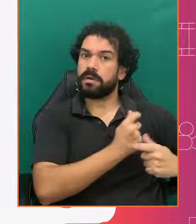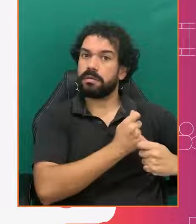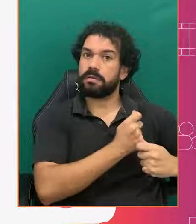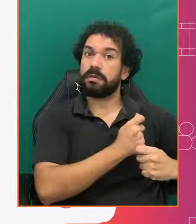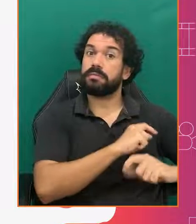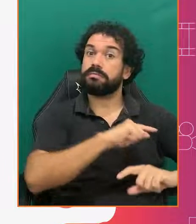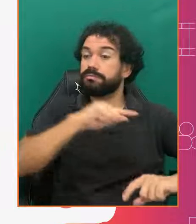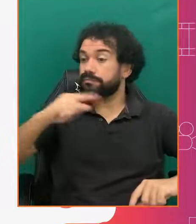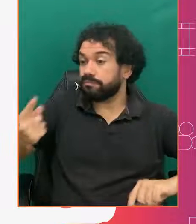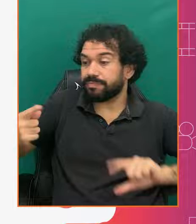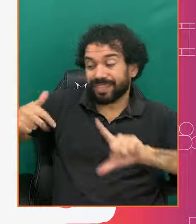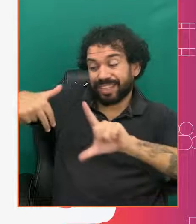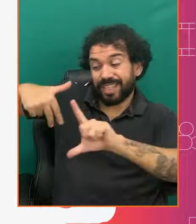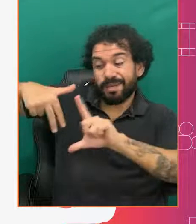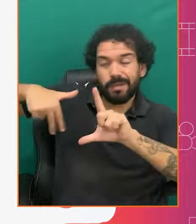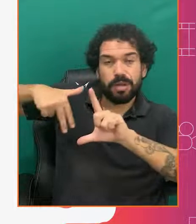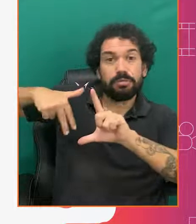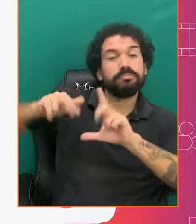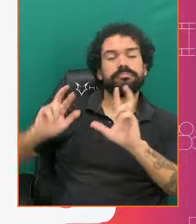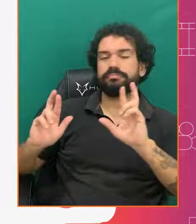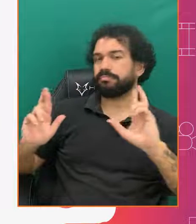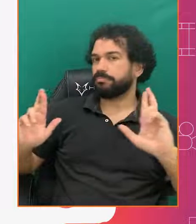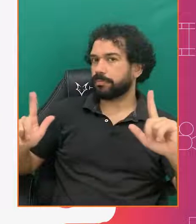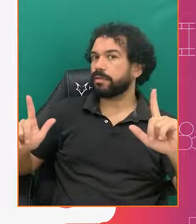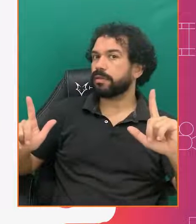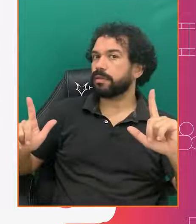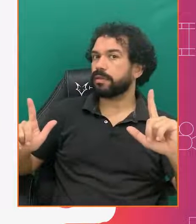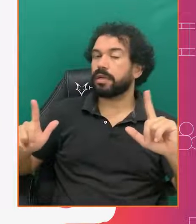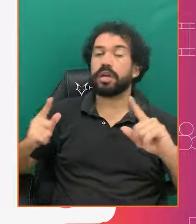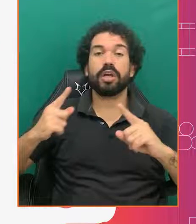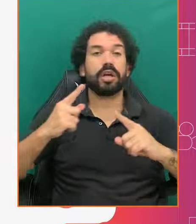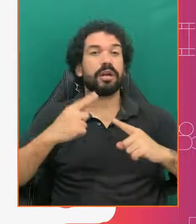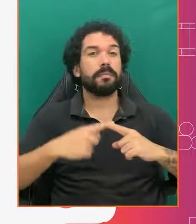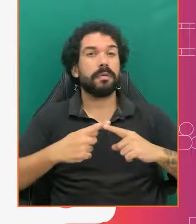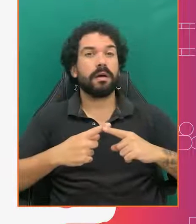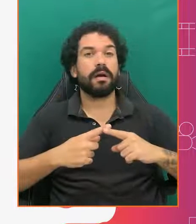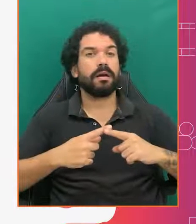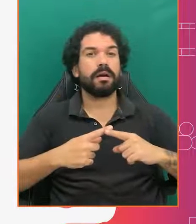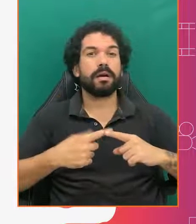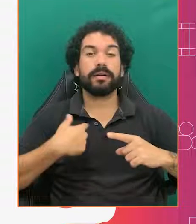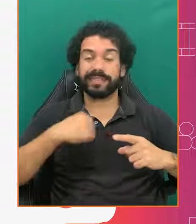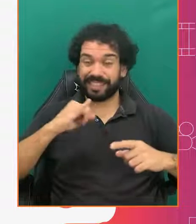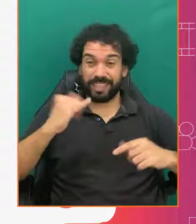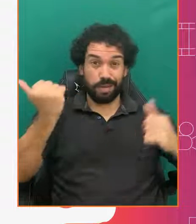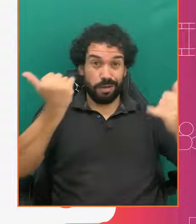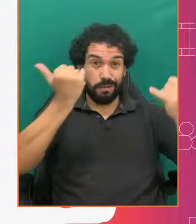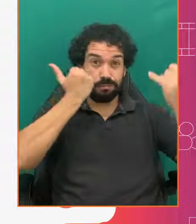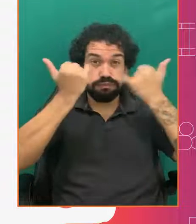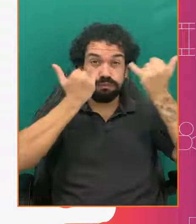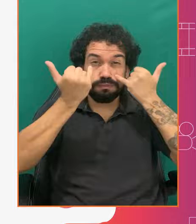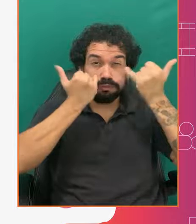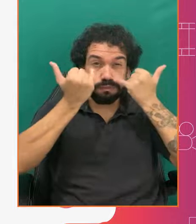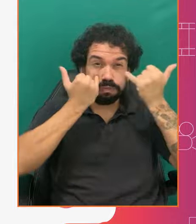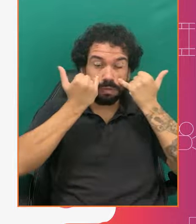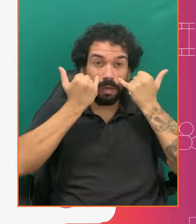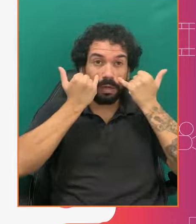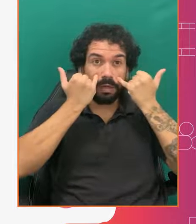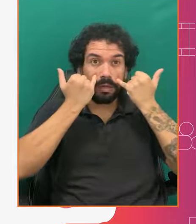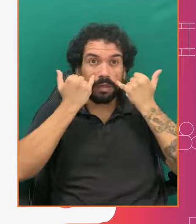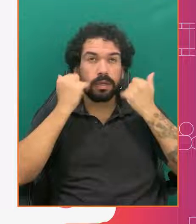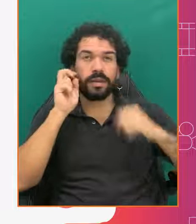bonito. Mas na animação é um pouco diferente, porque se você colocar muita informação na